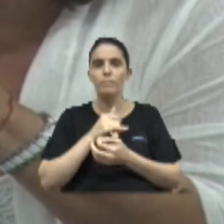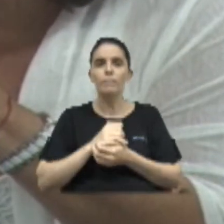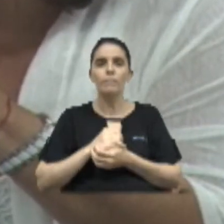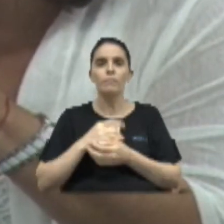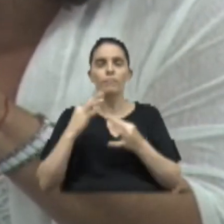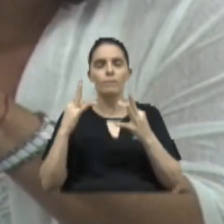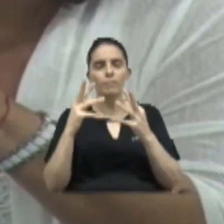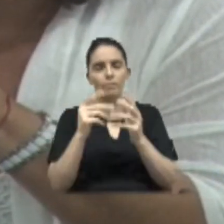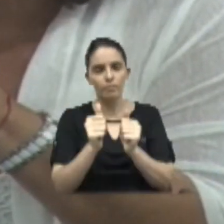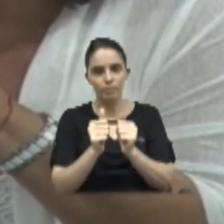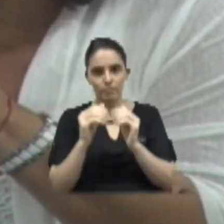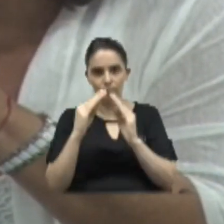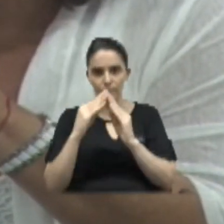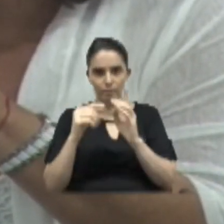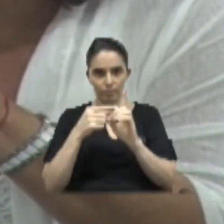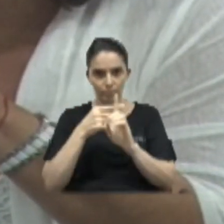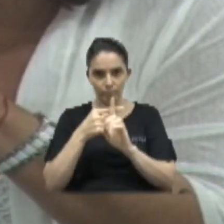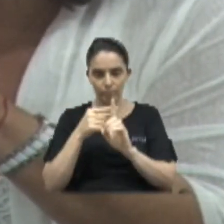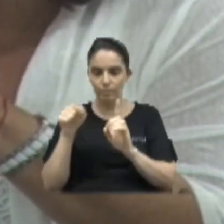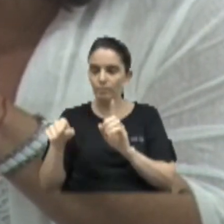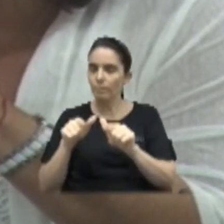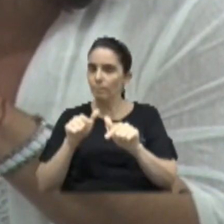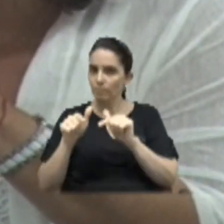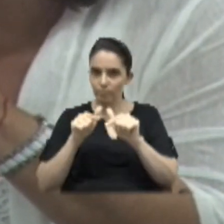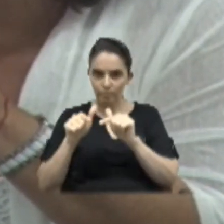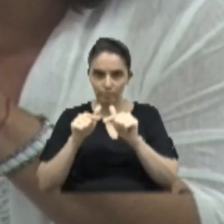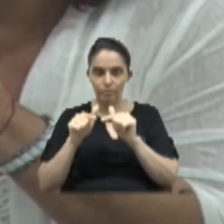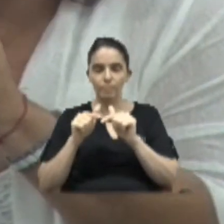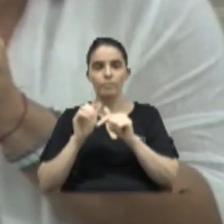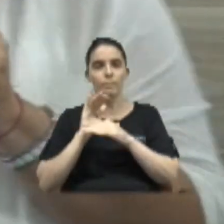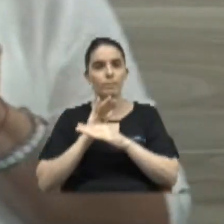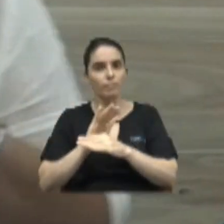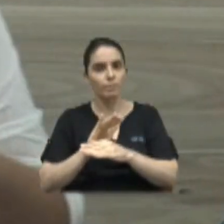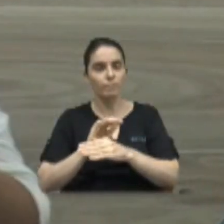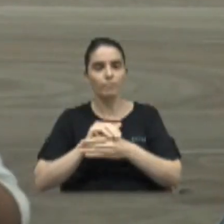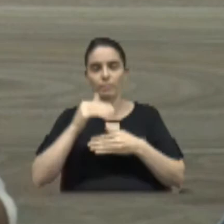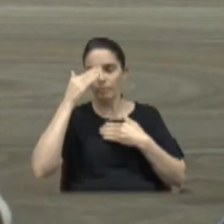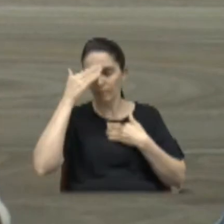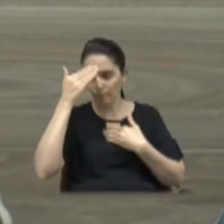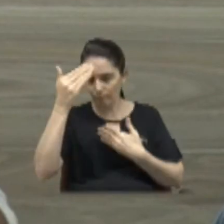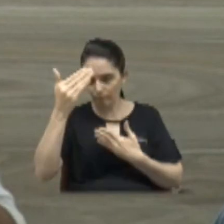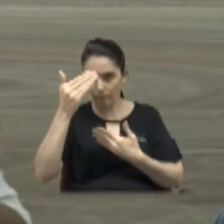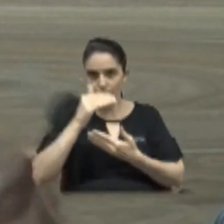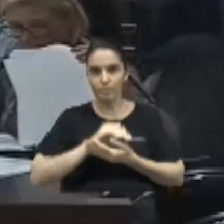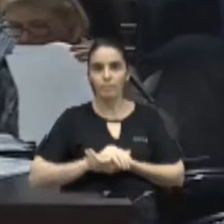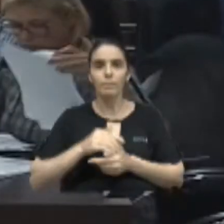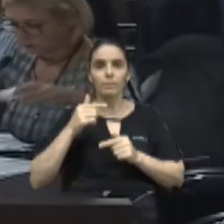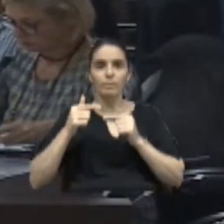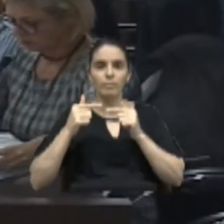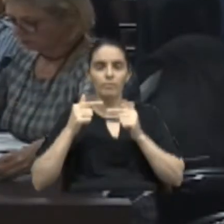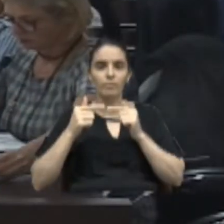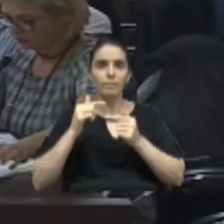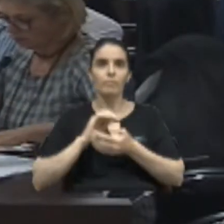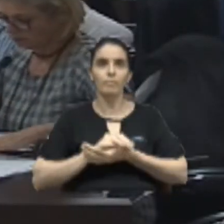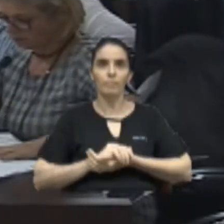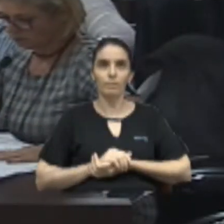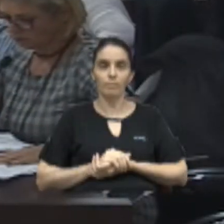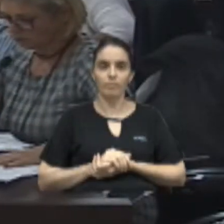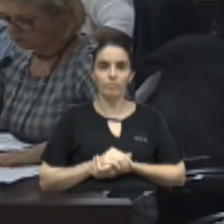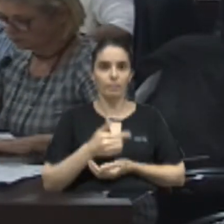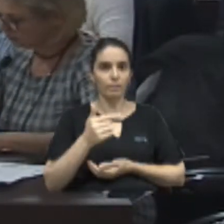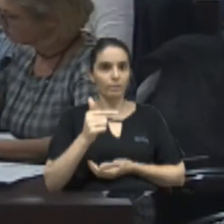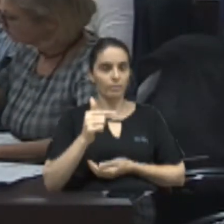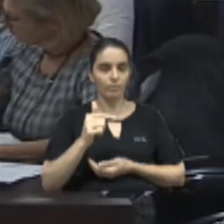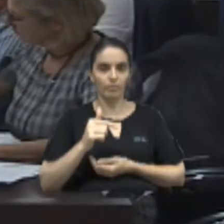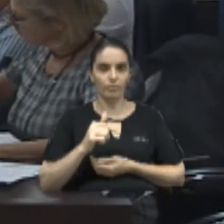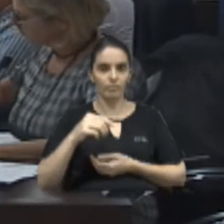nossa diocese, por todo o trabalho, quando ela nos atendia e tudo mais. Muito obrigado, senhor presidente. Continua em discussão. Não